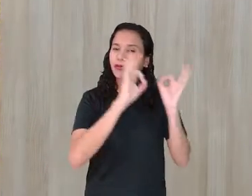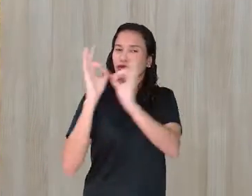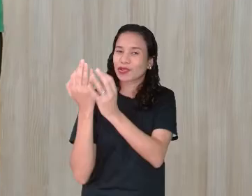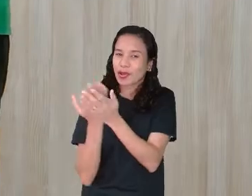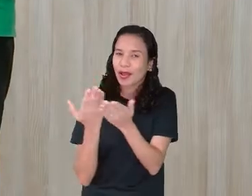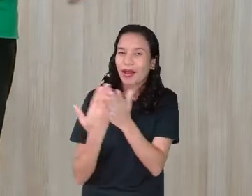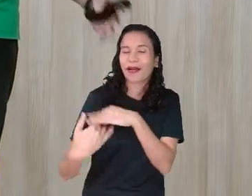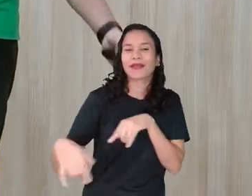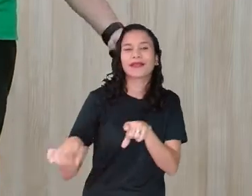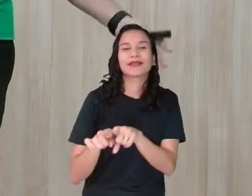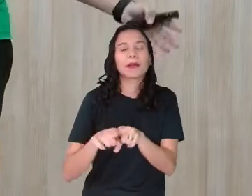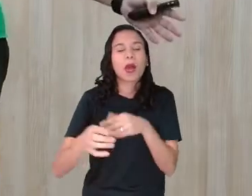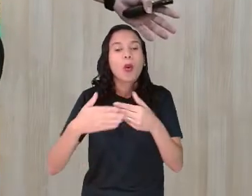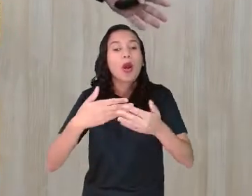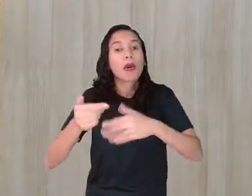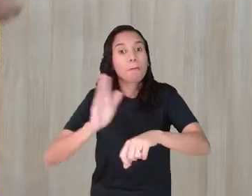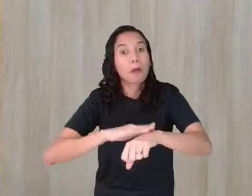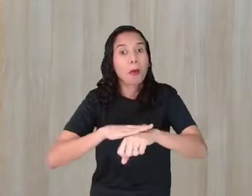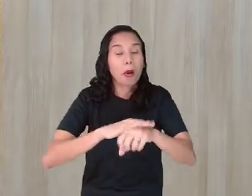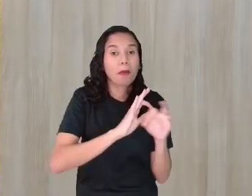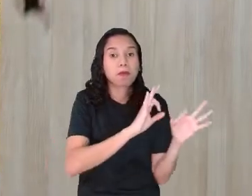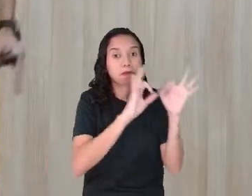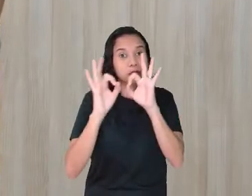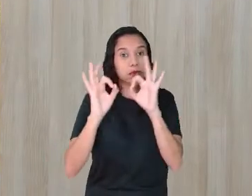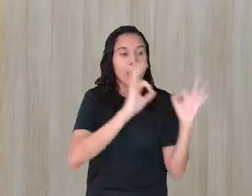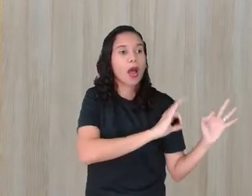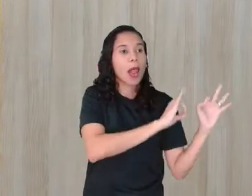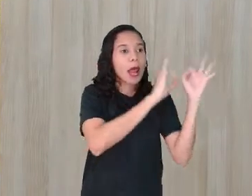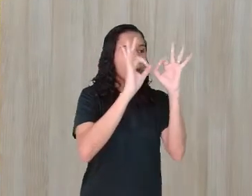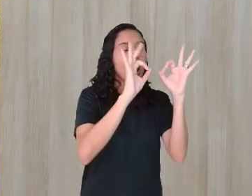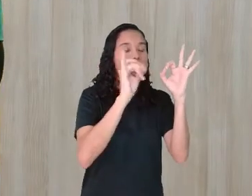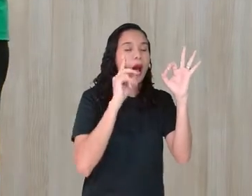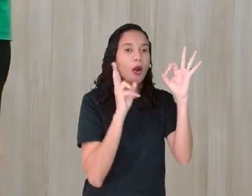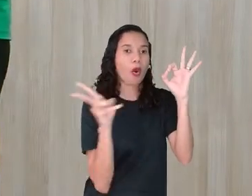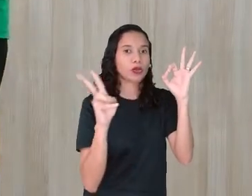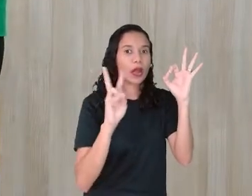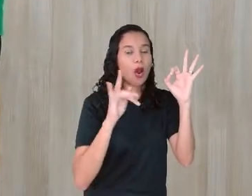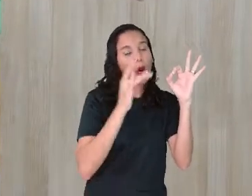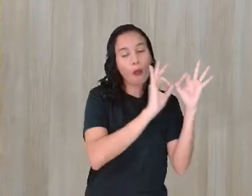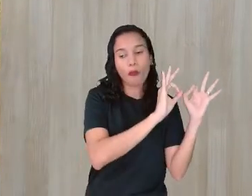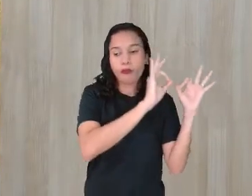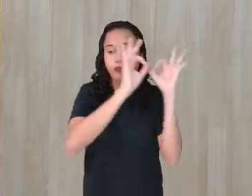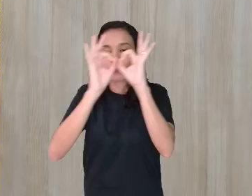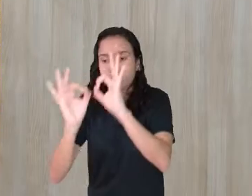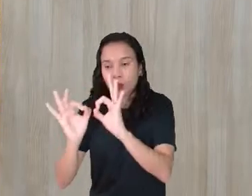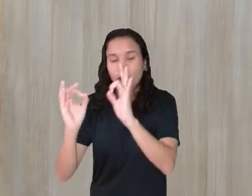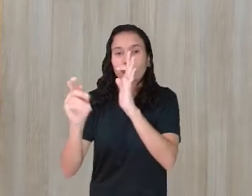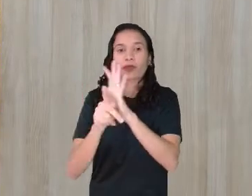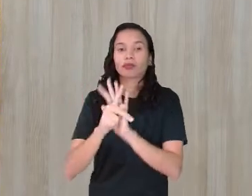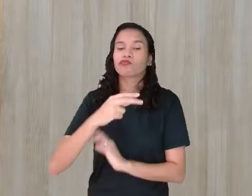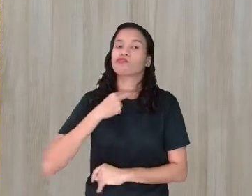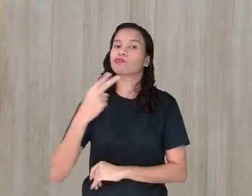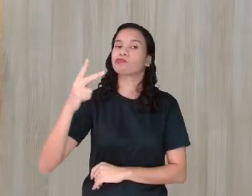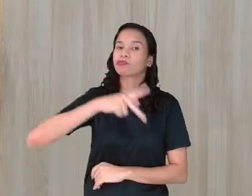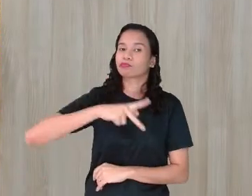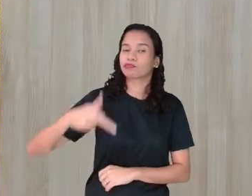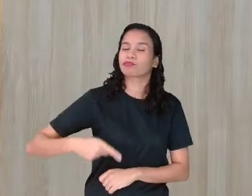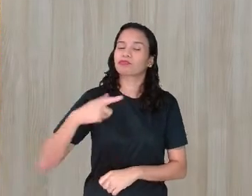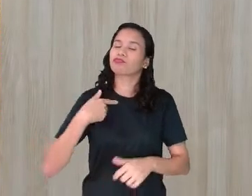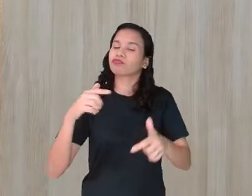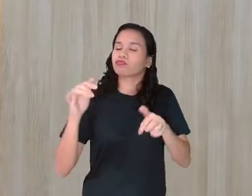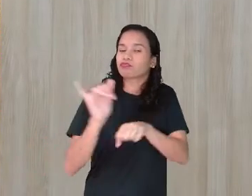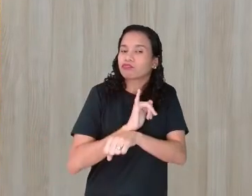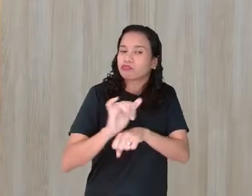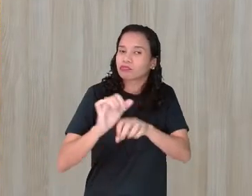e assistir a qualquer momento, não é, professor? Você pode pausar, você pode avançar aí a voz do professor, pausa, faz as